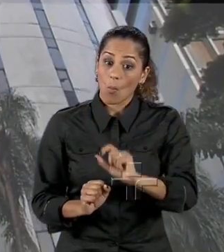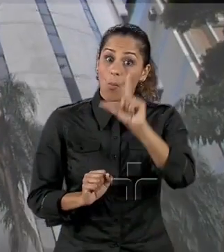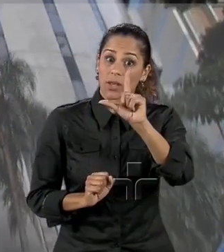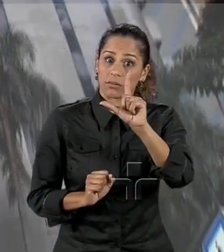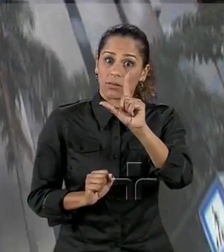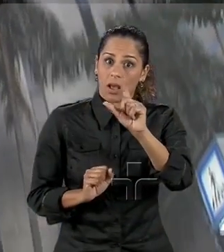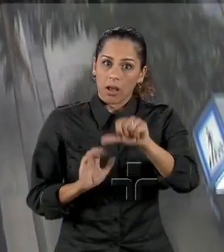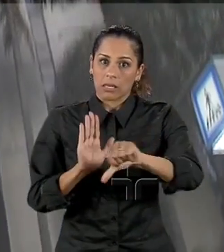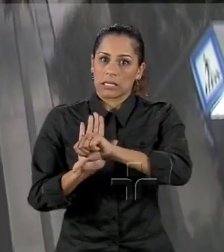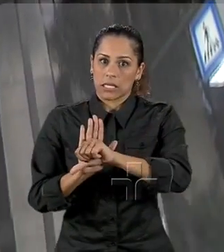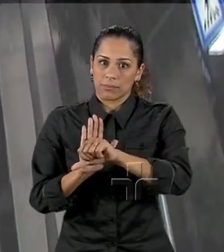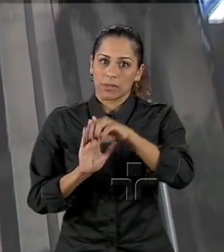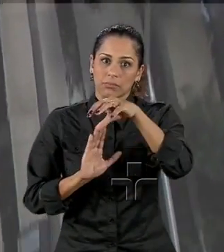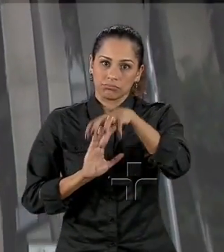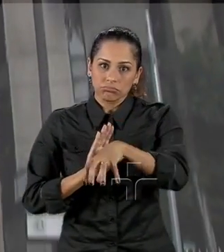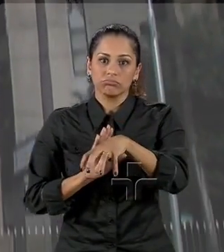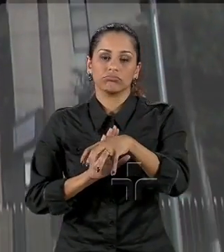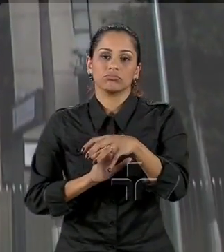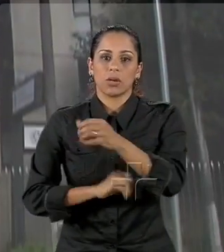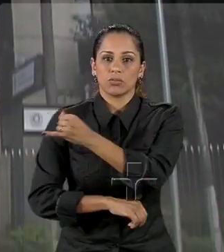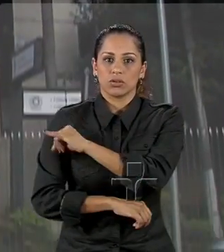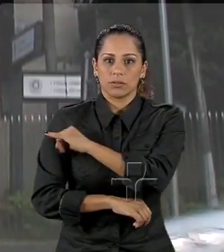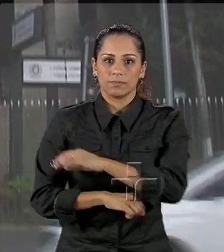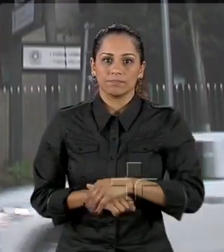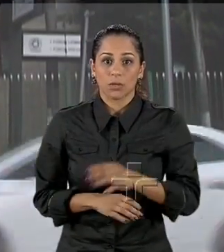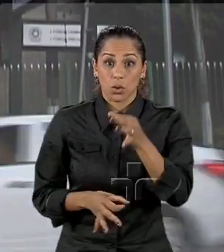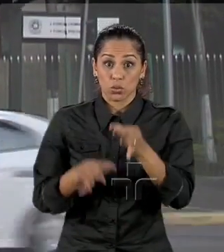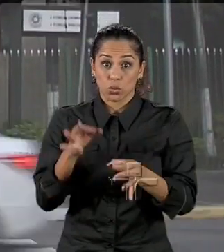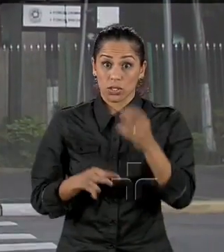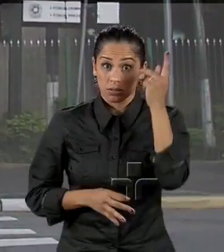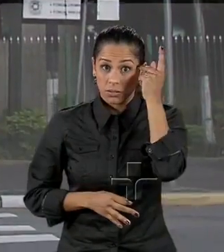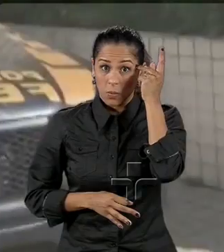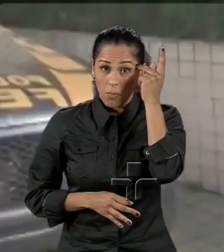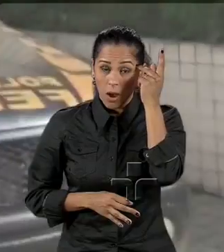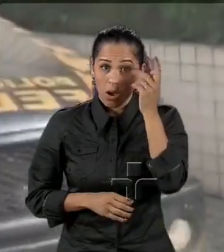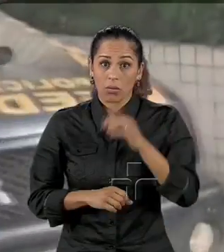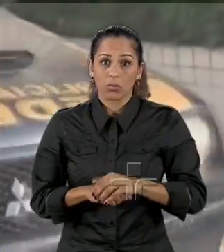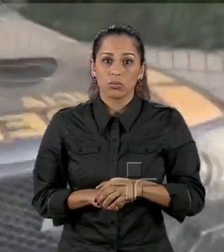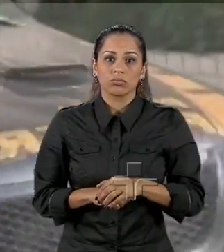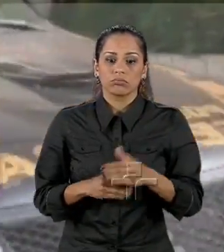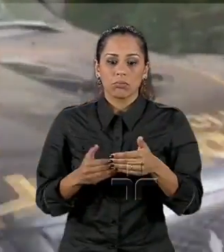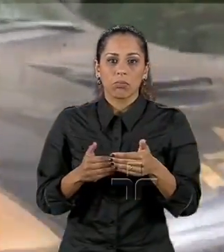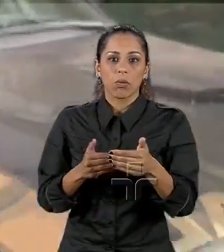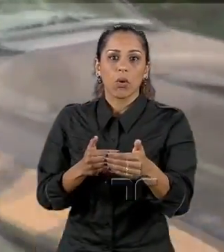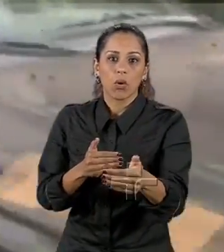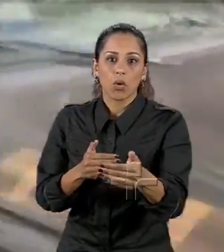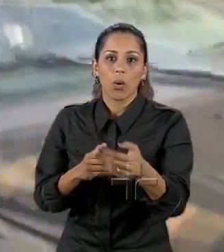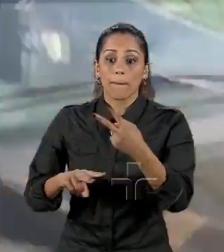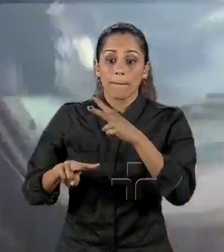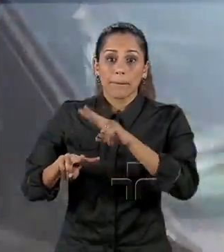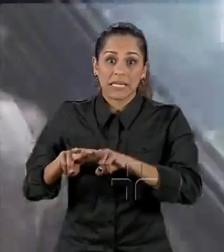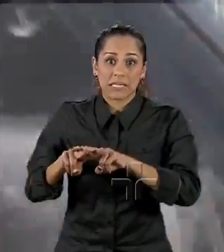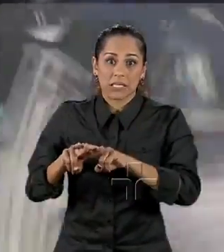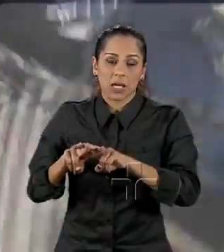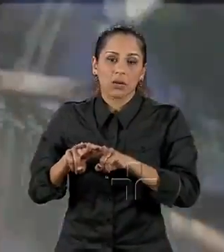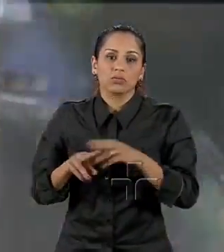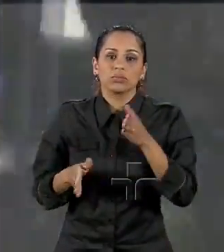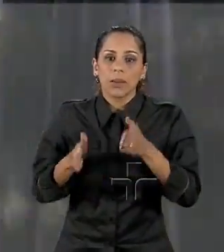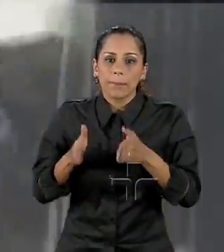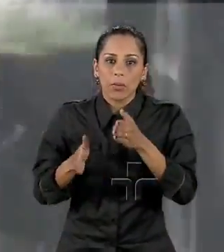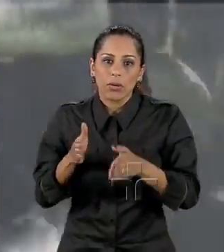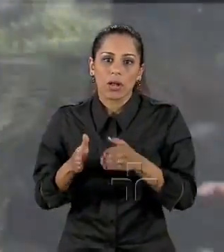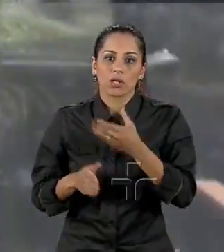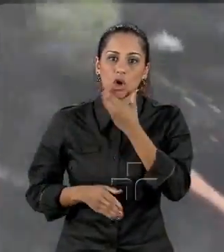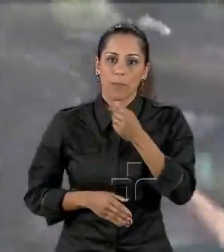A Justiça Federal de São Paulo prorrogou por 5 dias a prisão temporária de 7 acusados de desviar mais